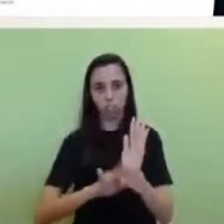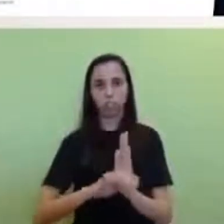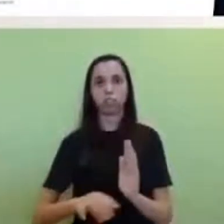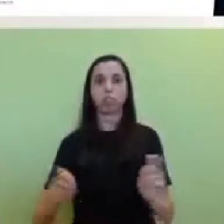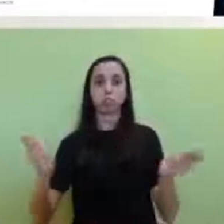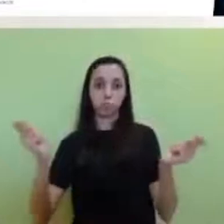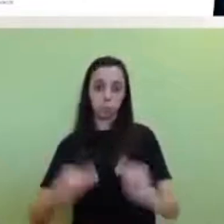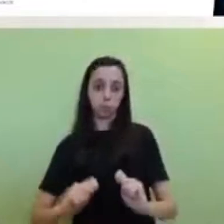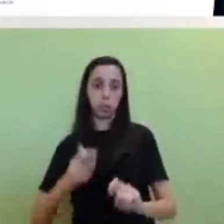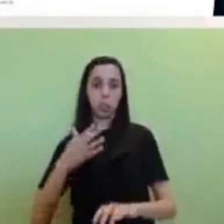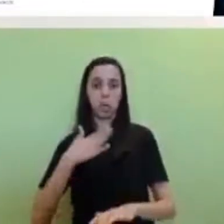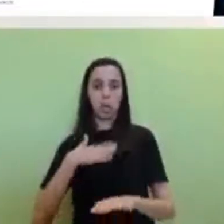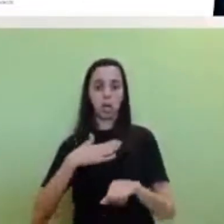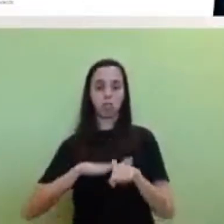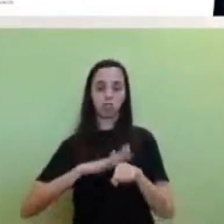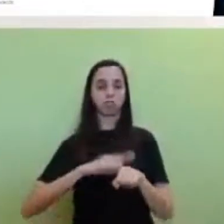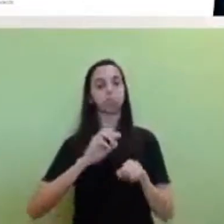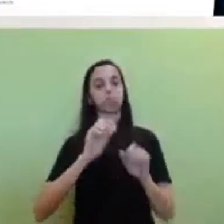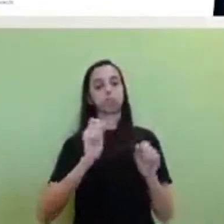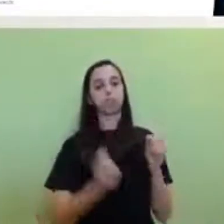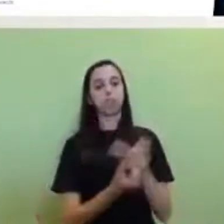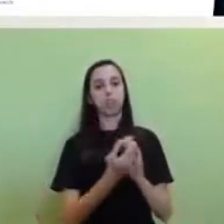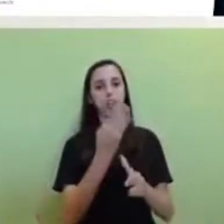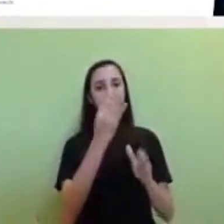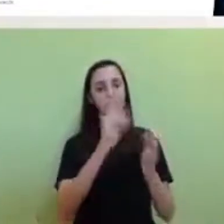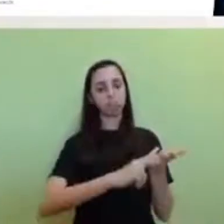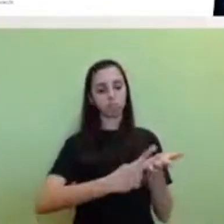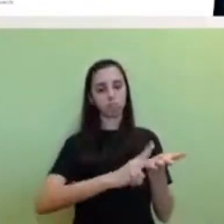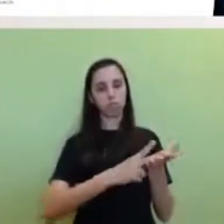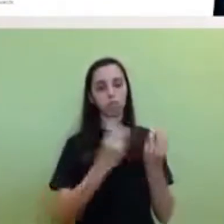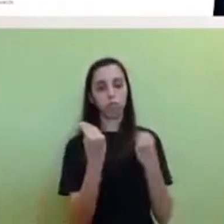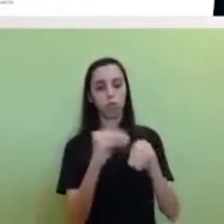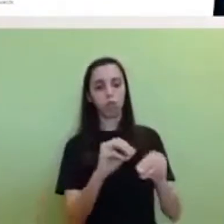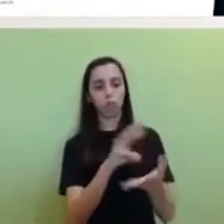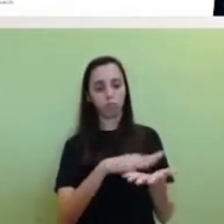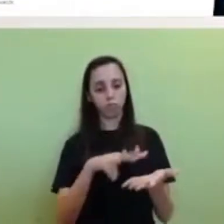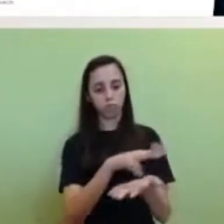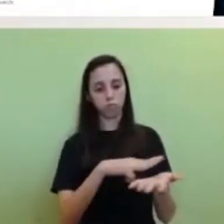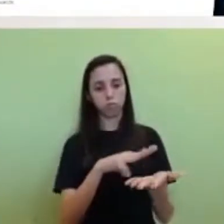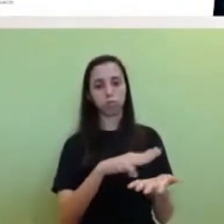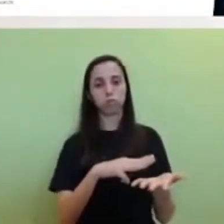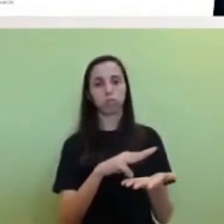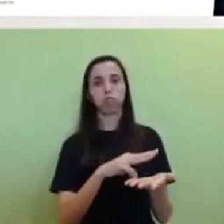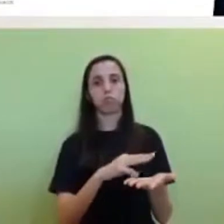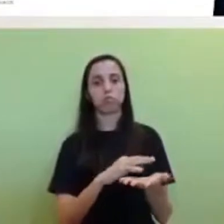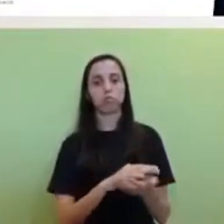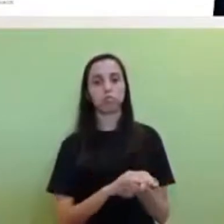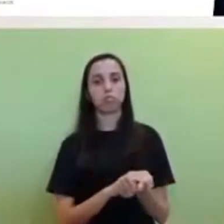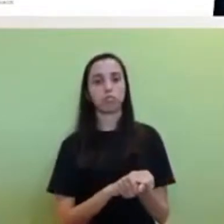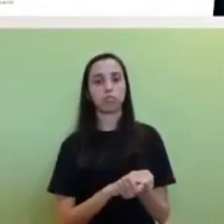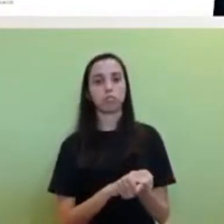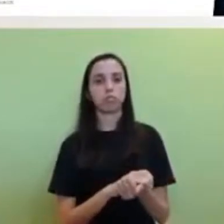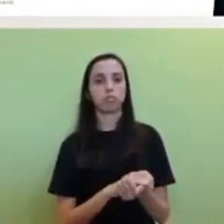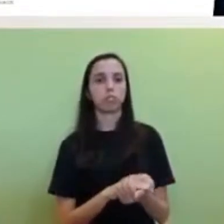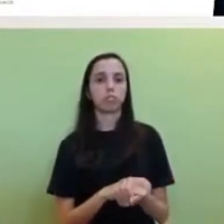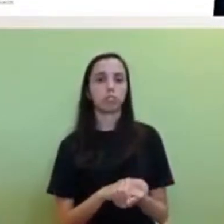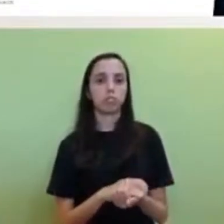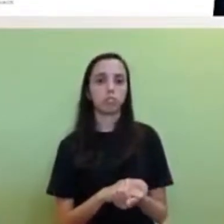eu fazer uma tradução, colocar a tradução em escrita de sinais, manter ela dentro da